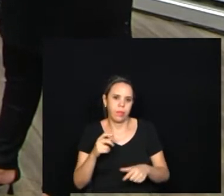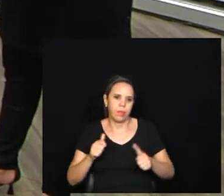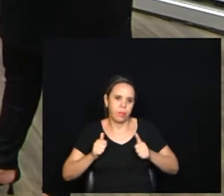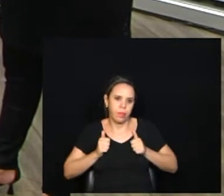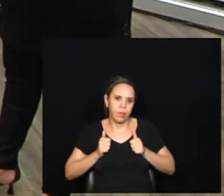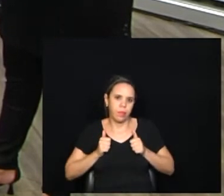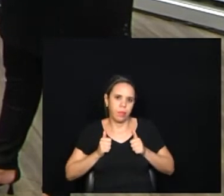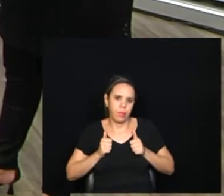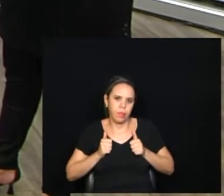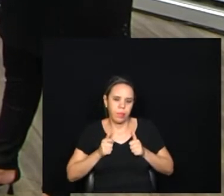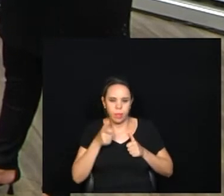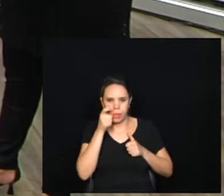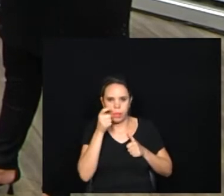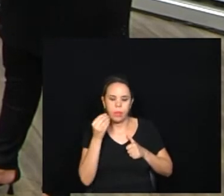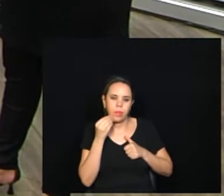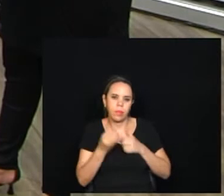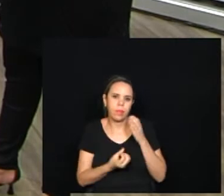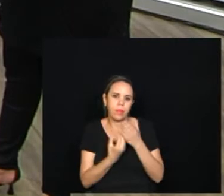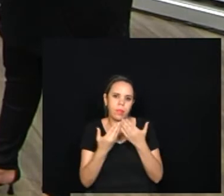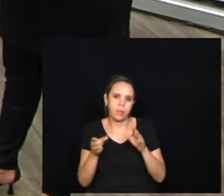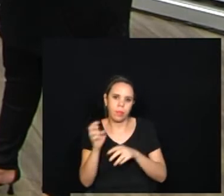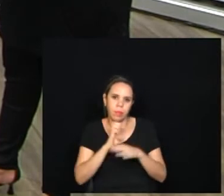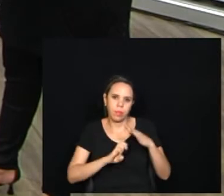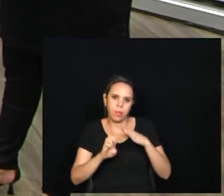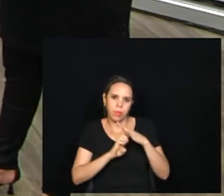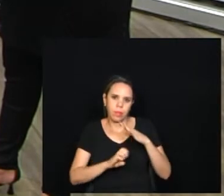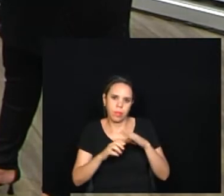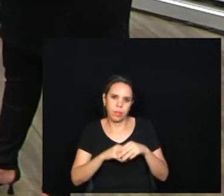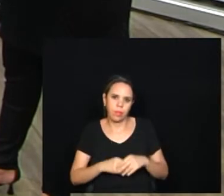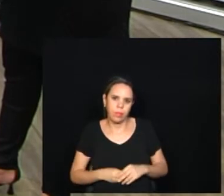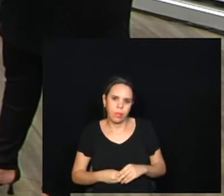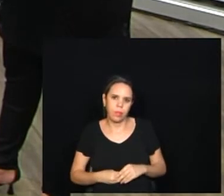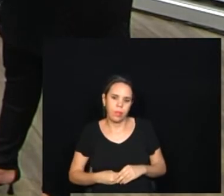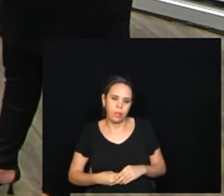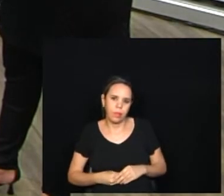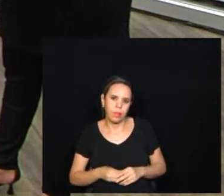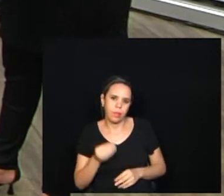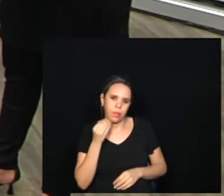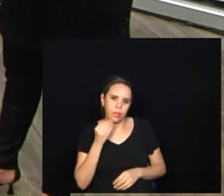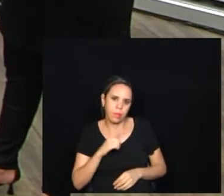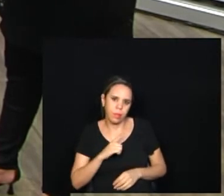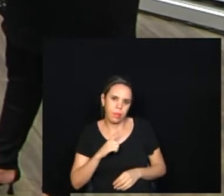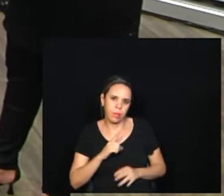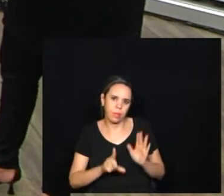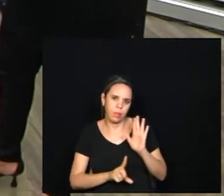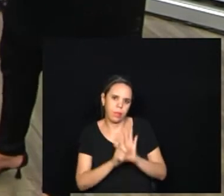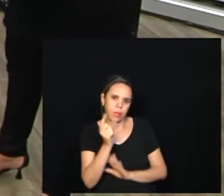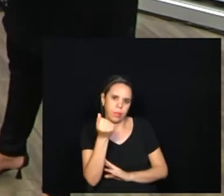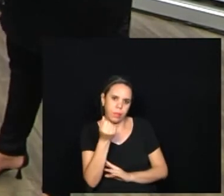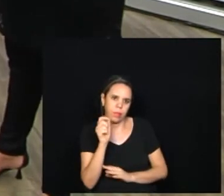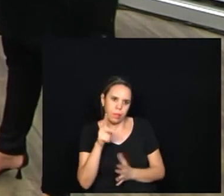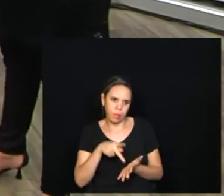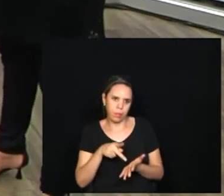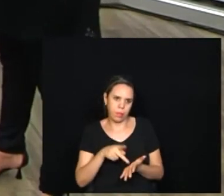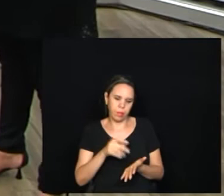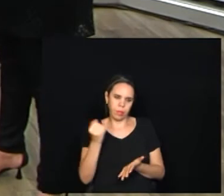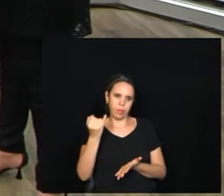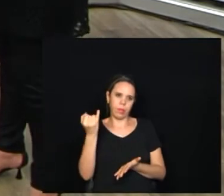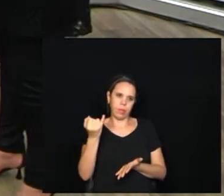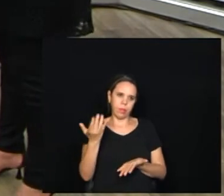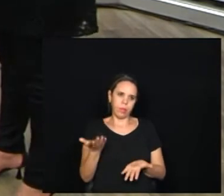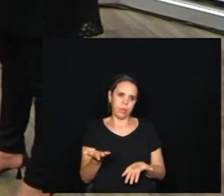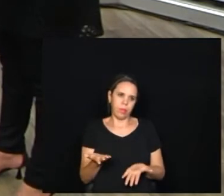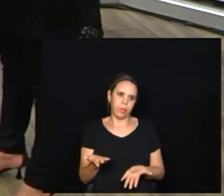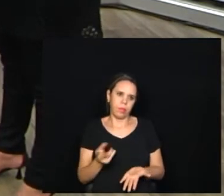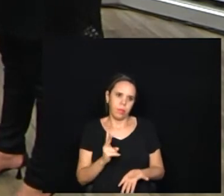E acabou vendo na oportunidade de abrir uma microempresa a oportunidade de ter uma renda, né? Exatamente, isso é importantíssimo.